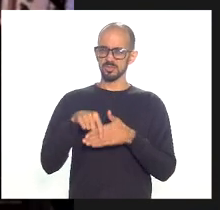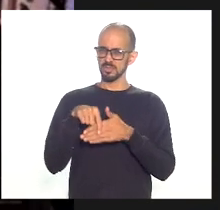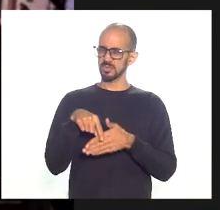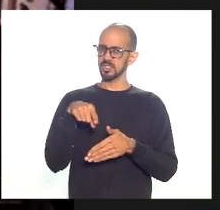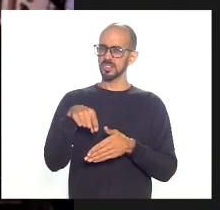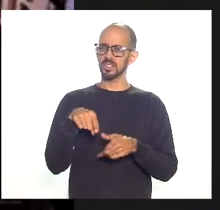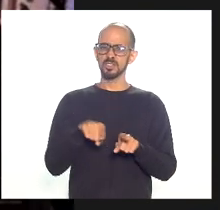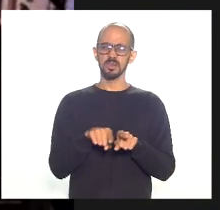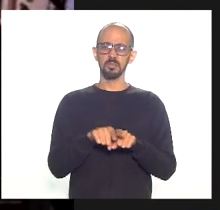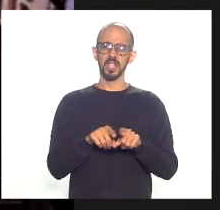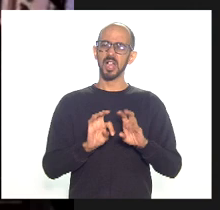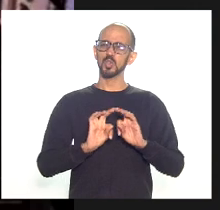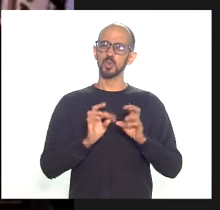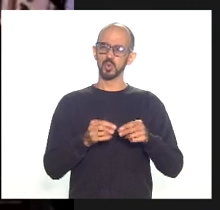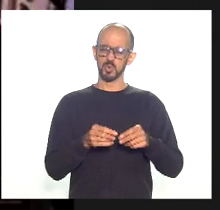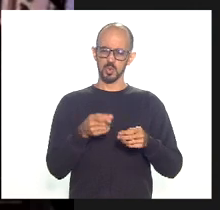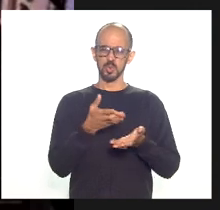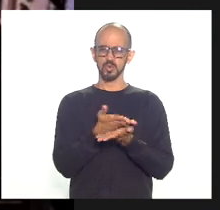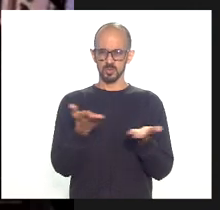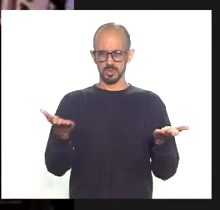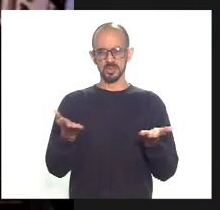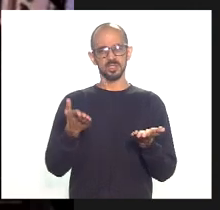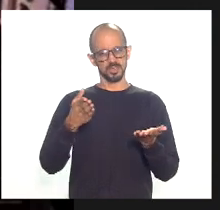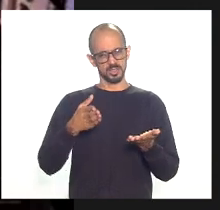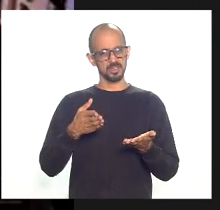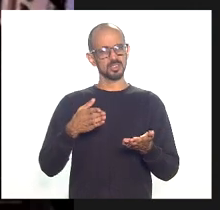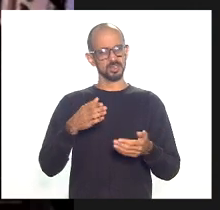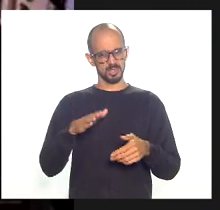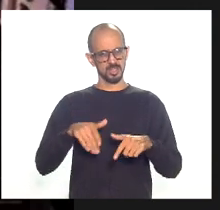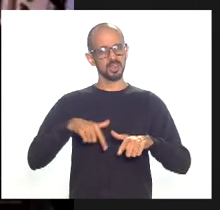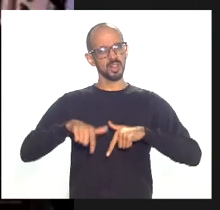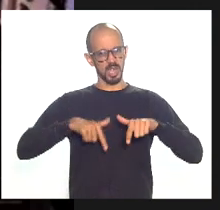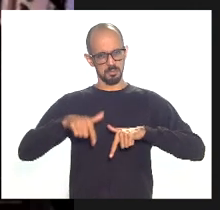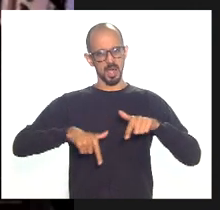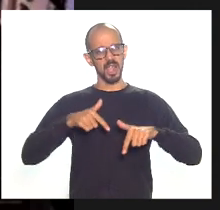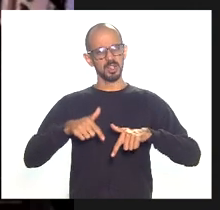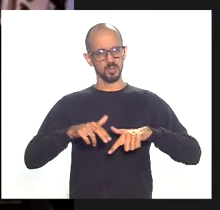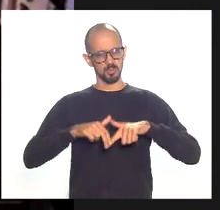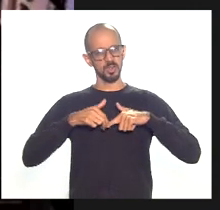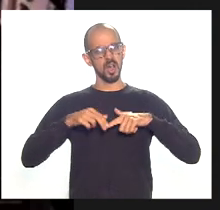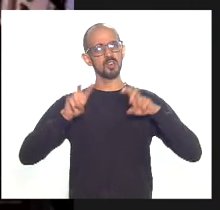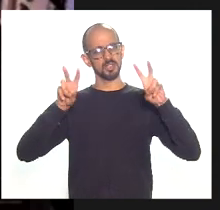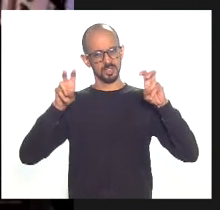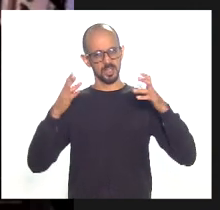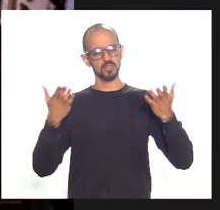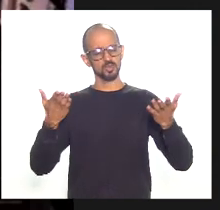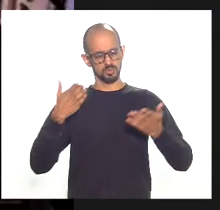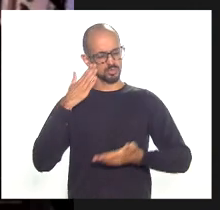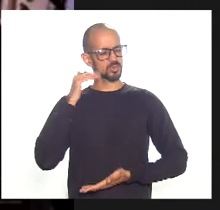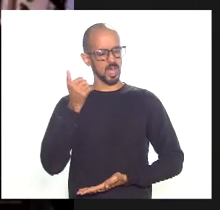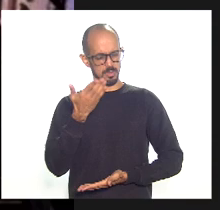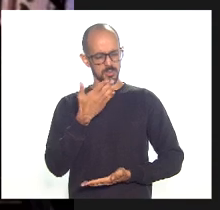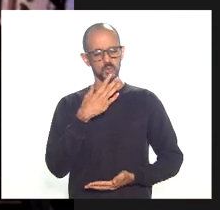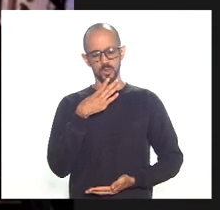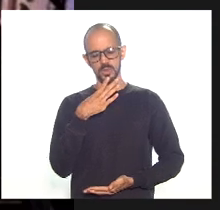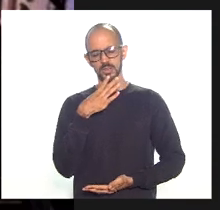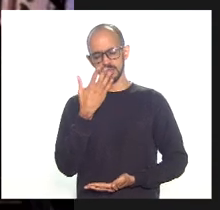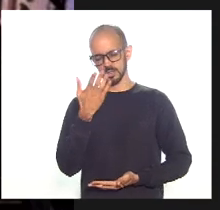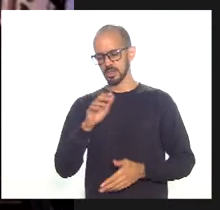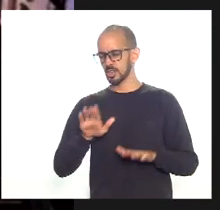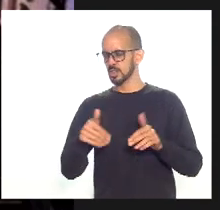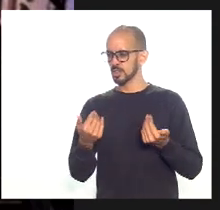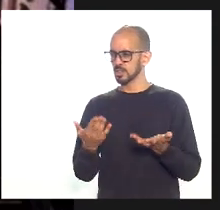e deputadas que atuam nessa pauta sabem disso. Quando nós trouxemos o projeto, a pauta